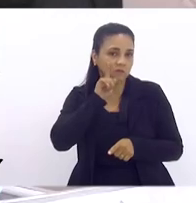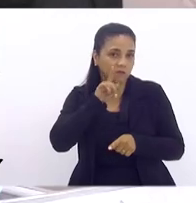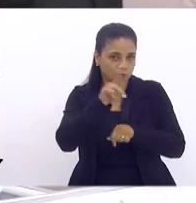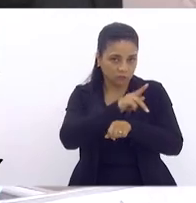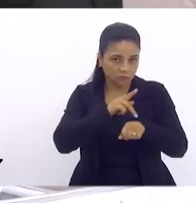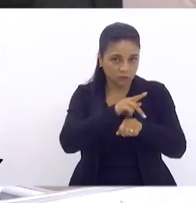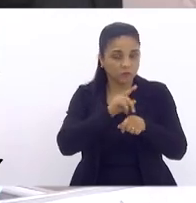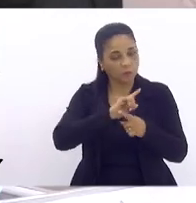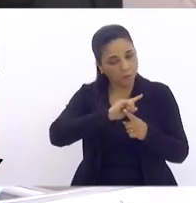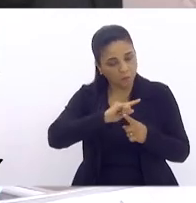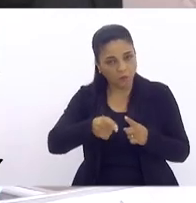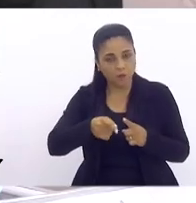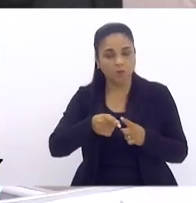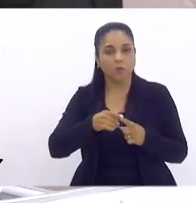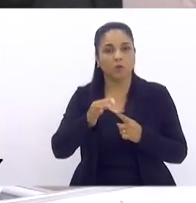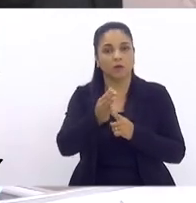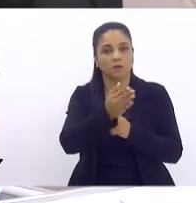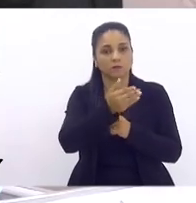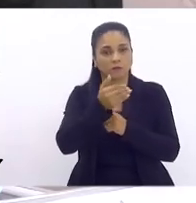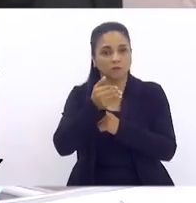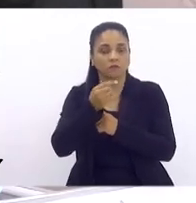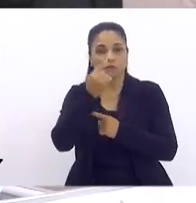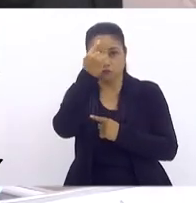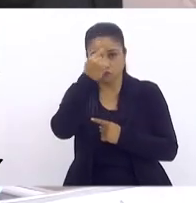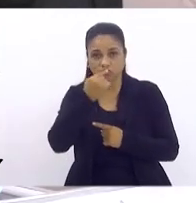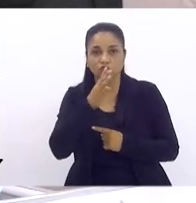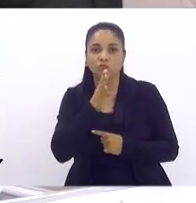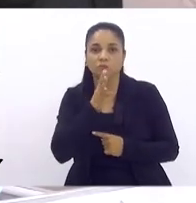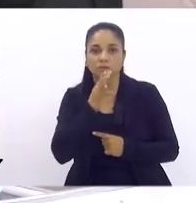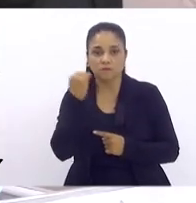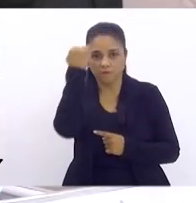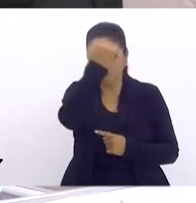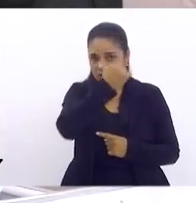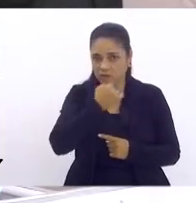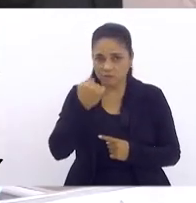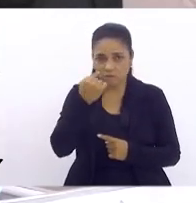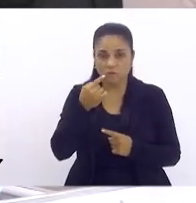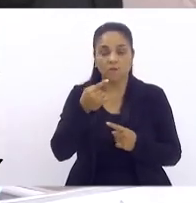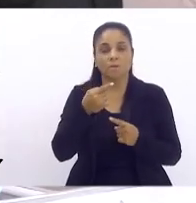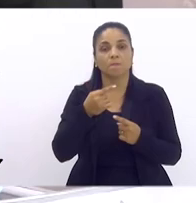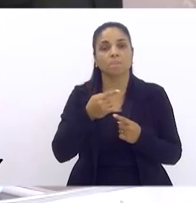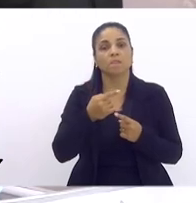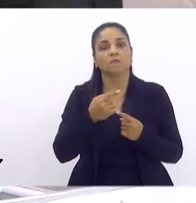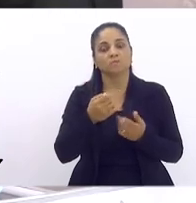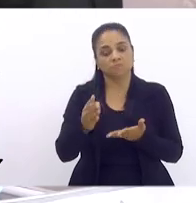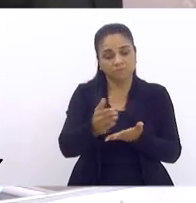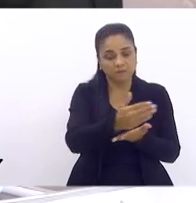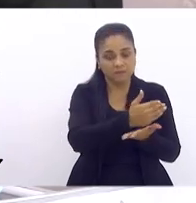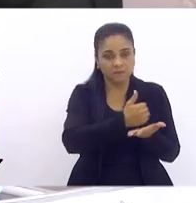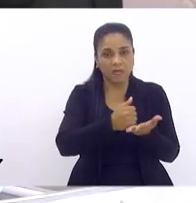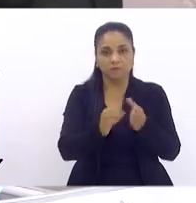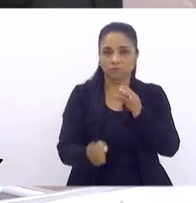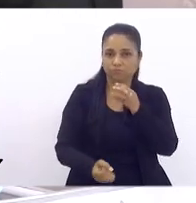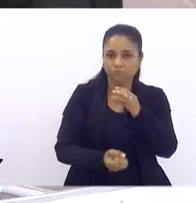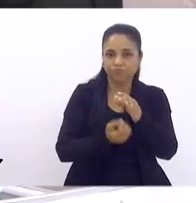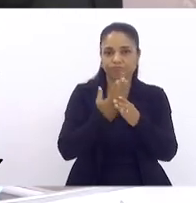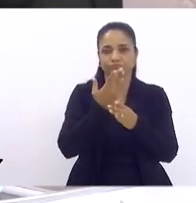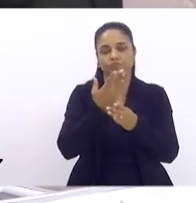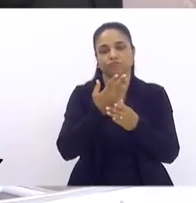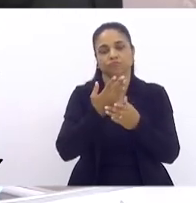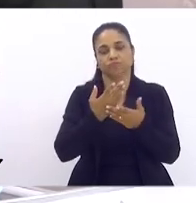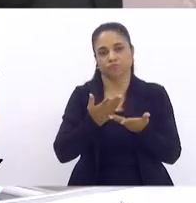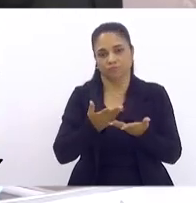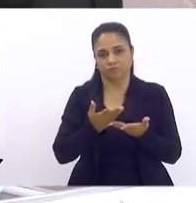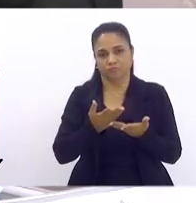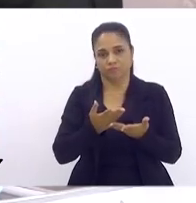proibiram o uso da tecnologia de reconhecimento facial que produz esses dados biométricos remotos em massa no Estados